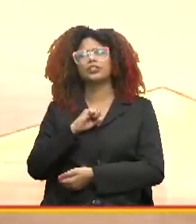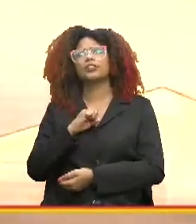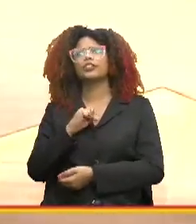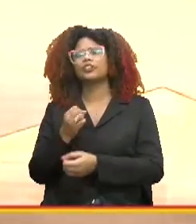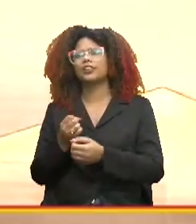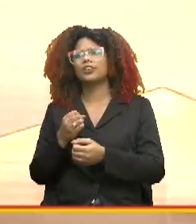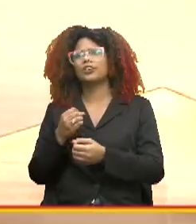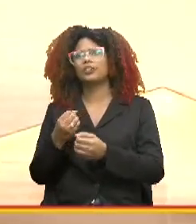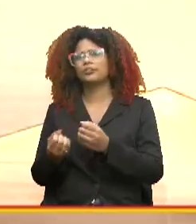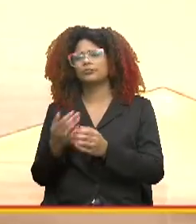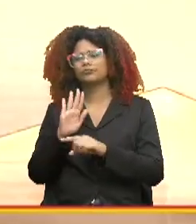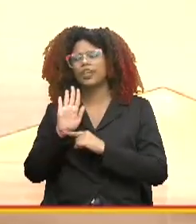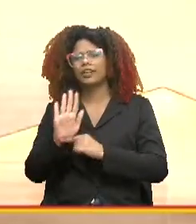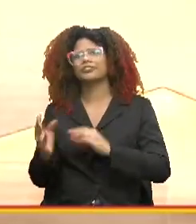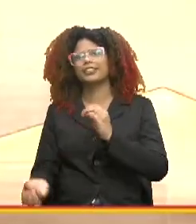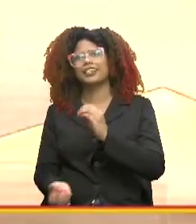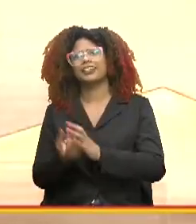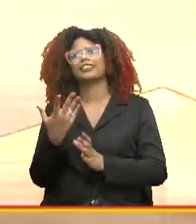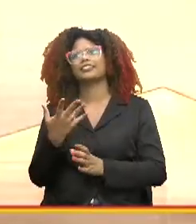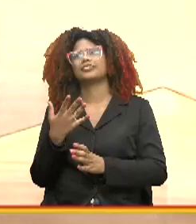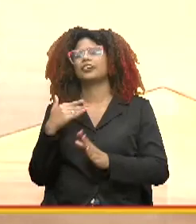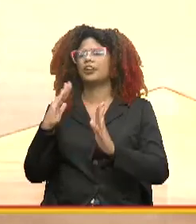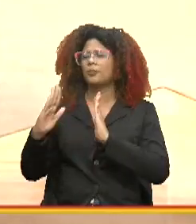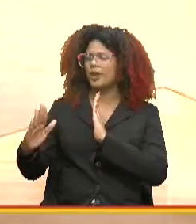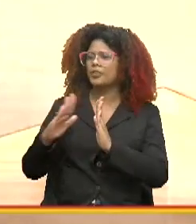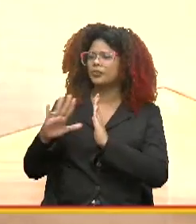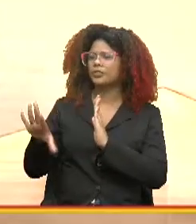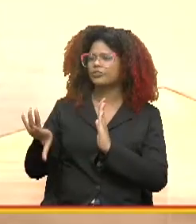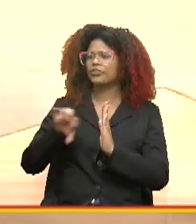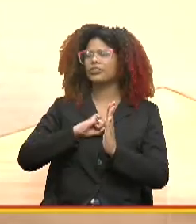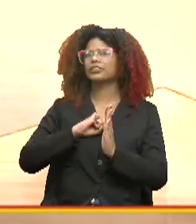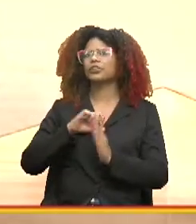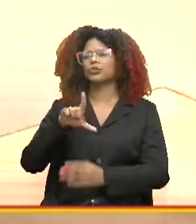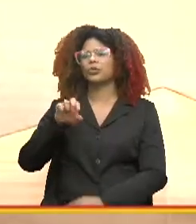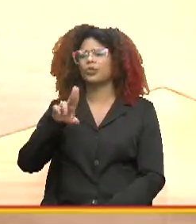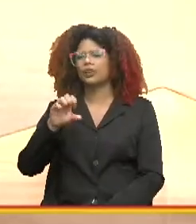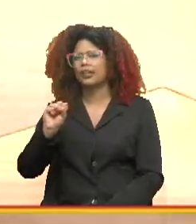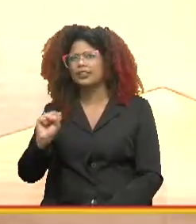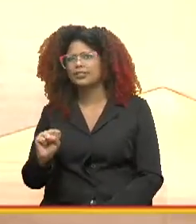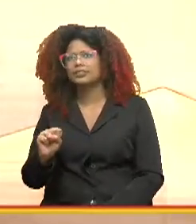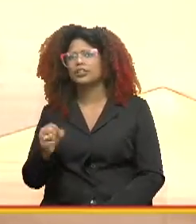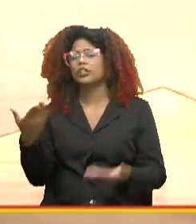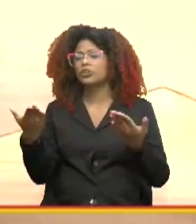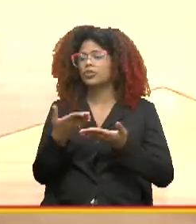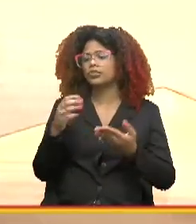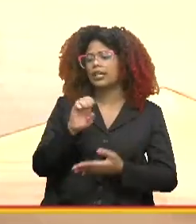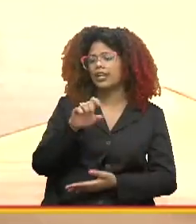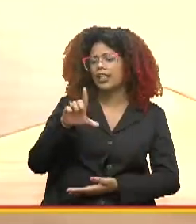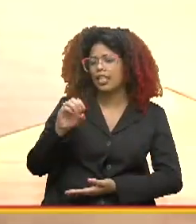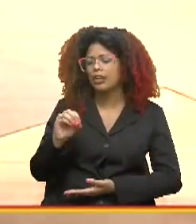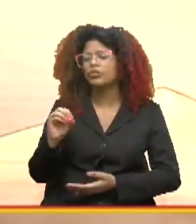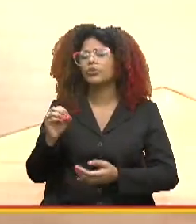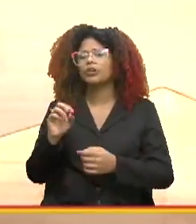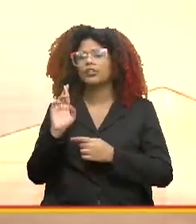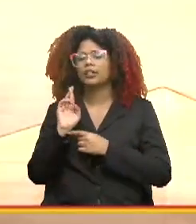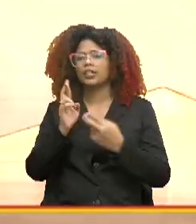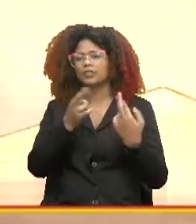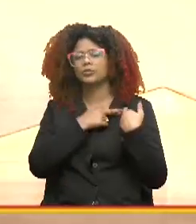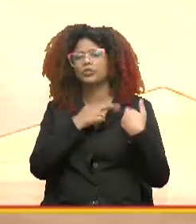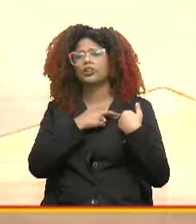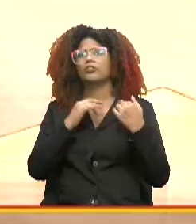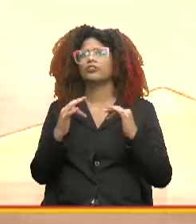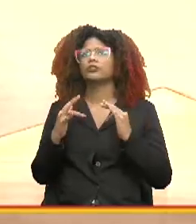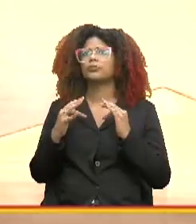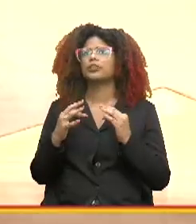enquanto eu tava adotando Lucas ainda e hoje ela é responsável pela capacitação de todos os